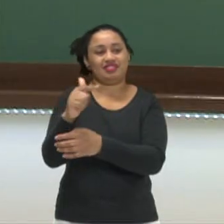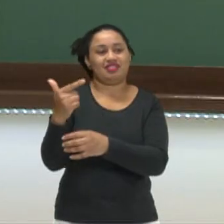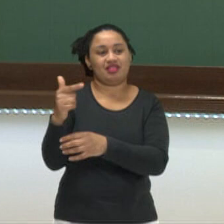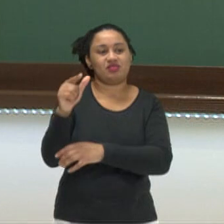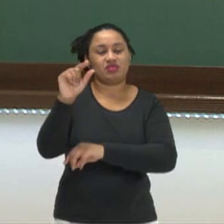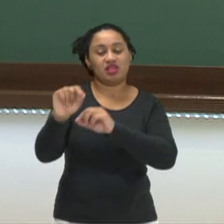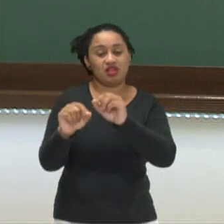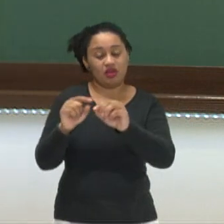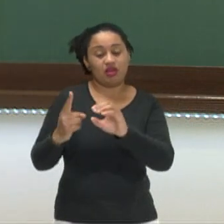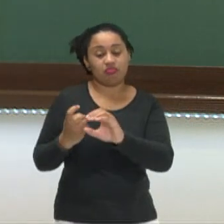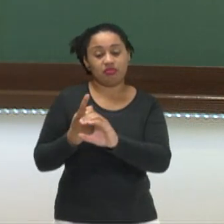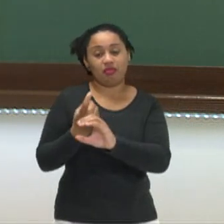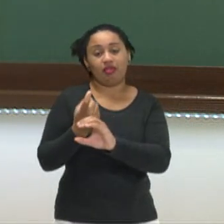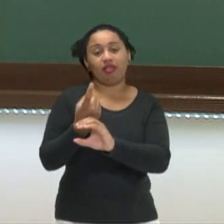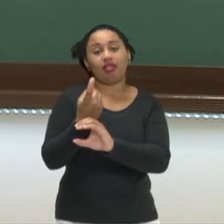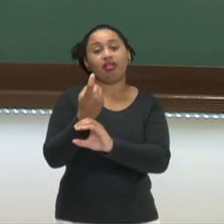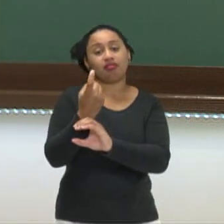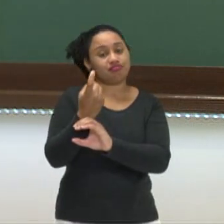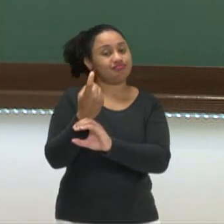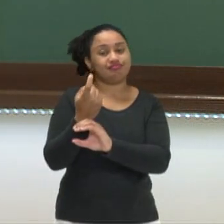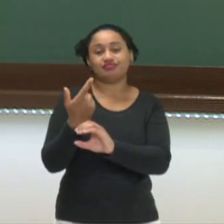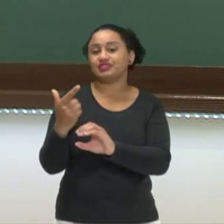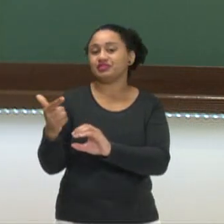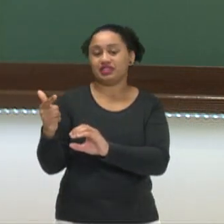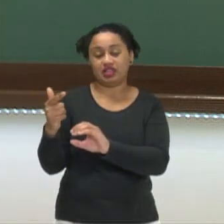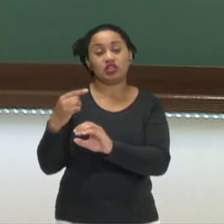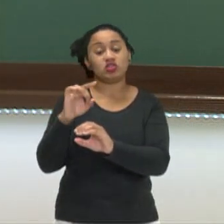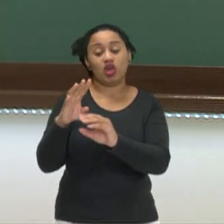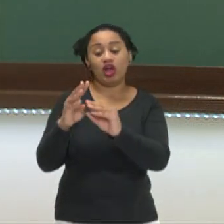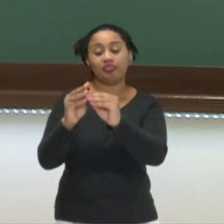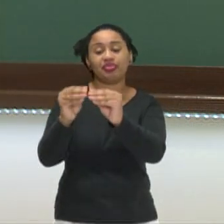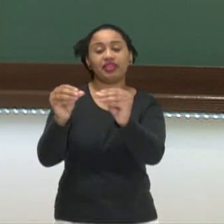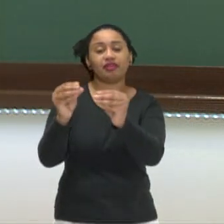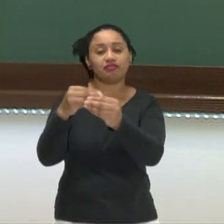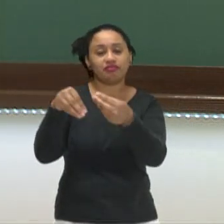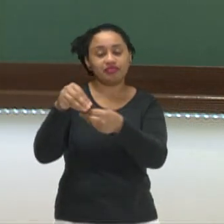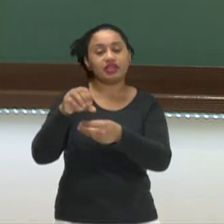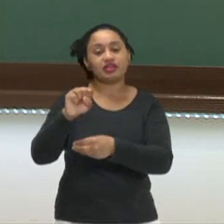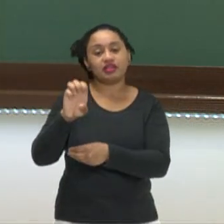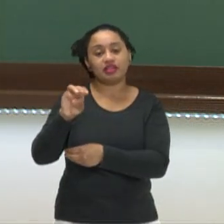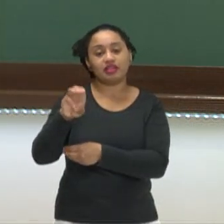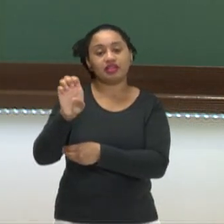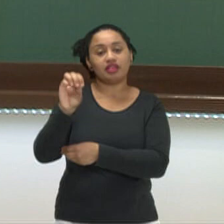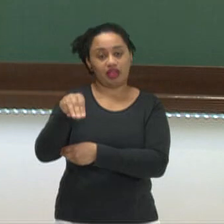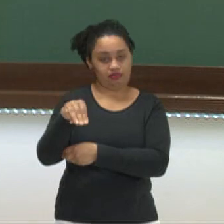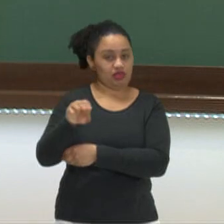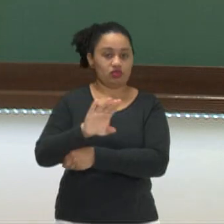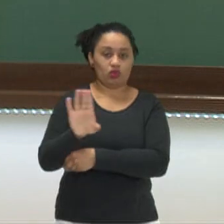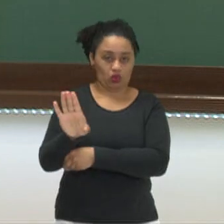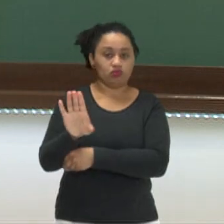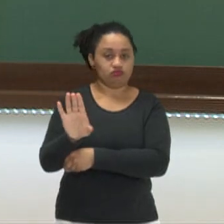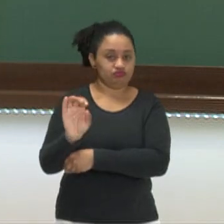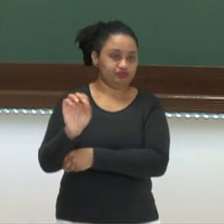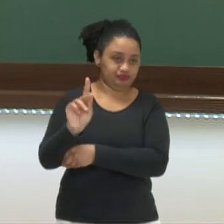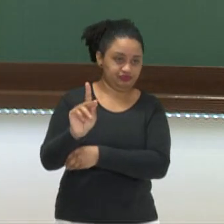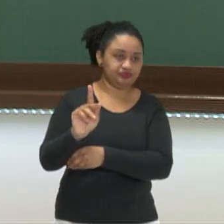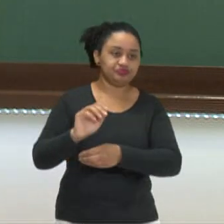então espermatozoide no sêmen do homem, somente o líquido seminal e o líquido da próstata,